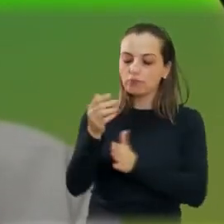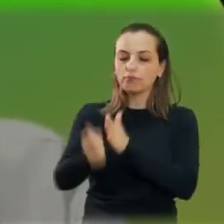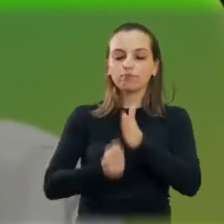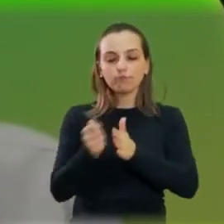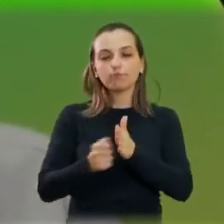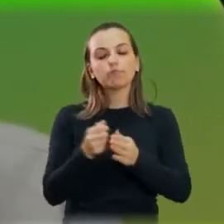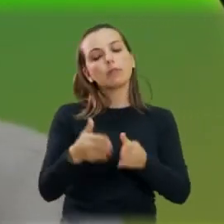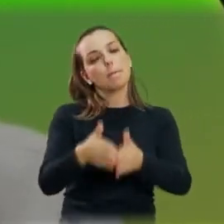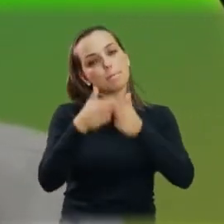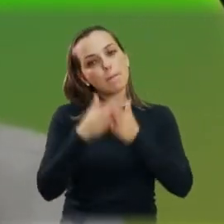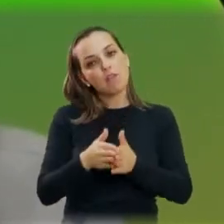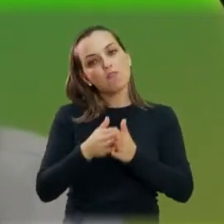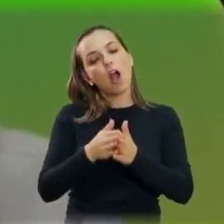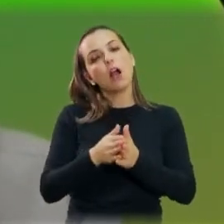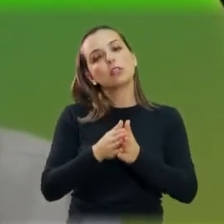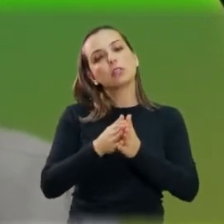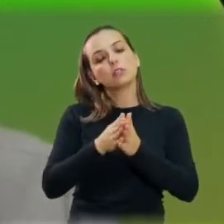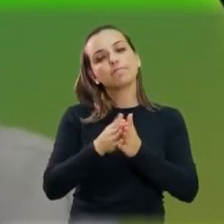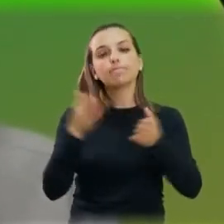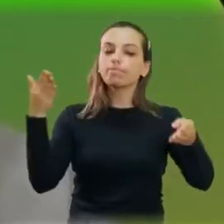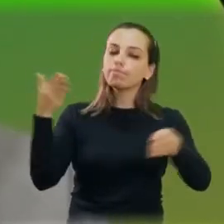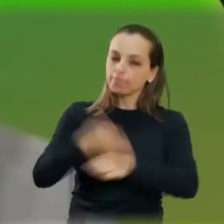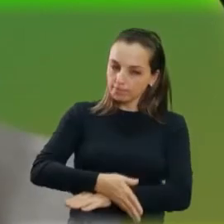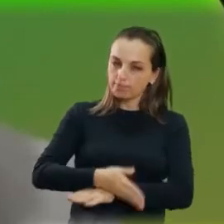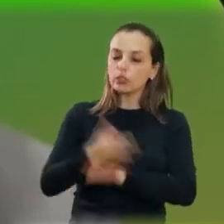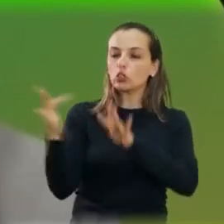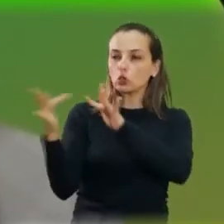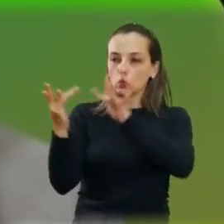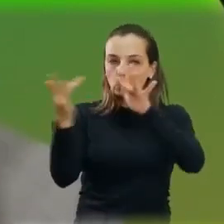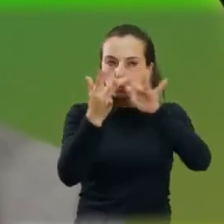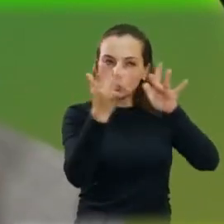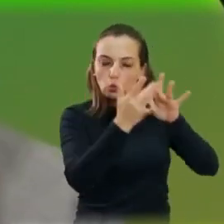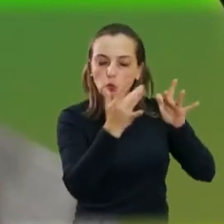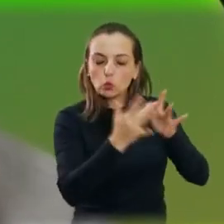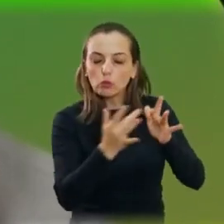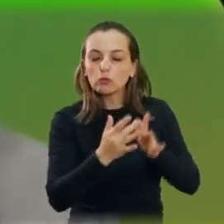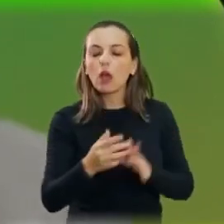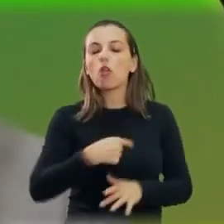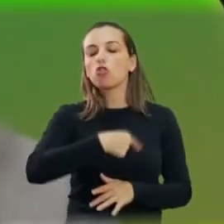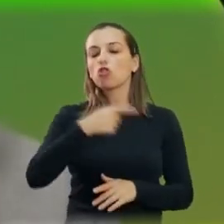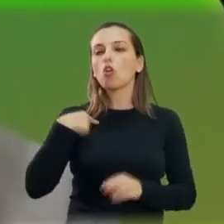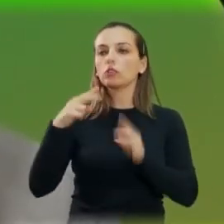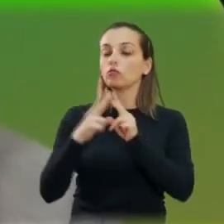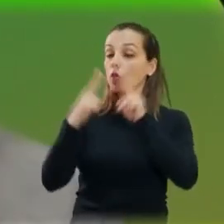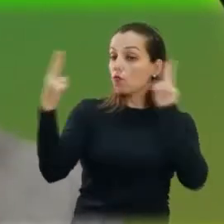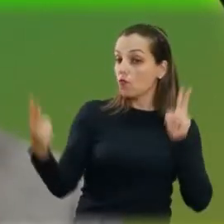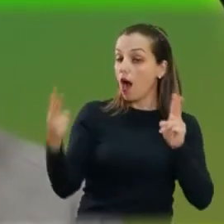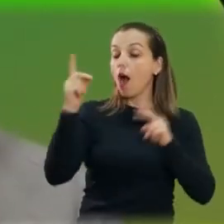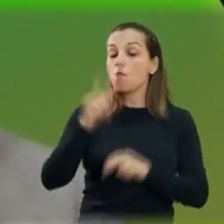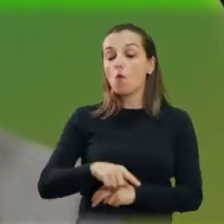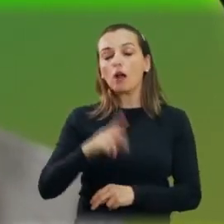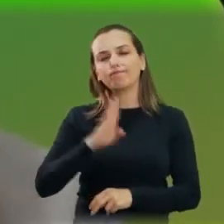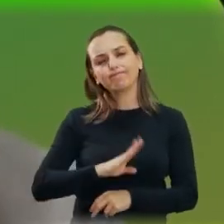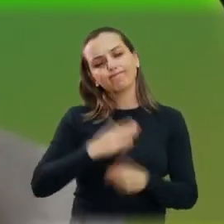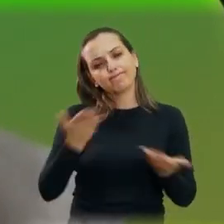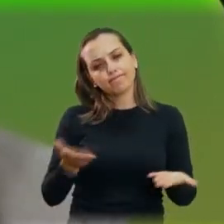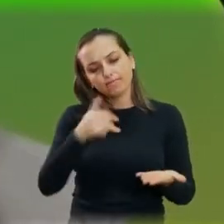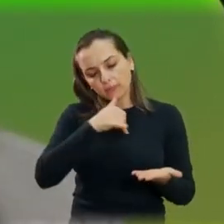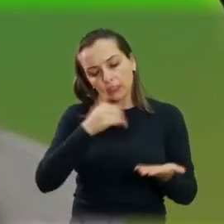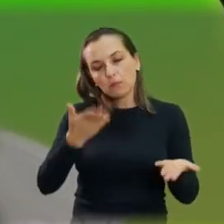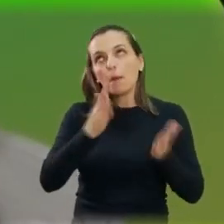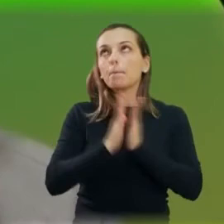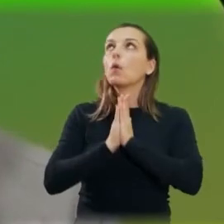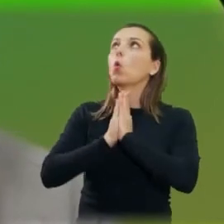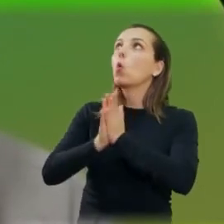por favor, acesse, entre em contato conosco, principalmente nessa época virtual, né, em que nós estamos vivendo, infelizmente, mas clamando a